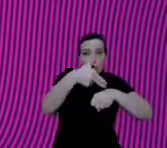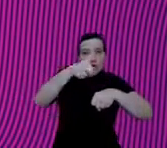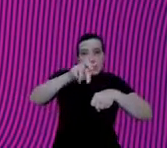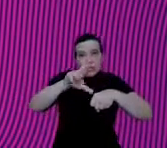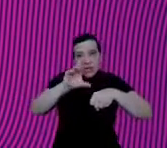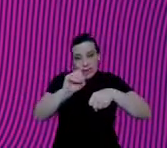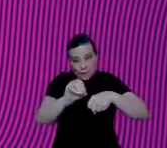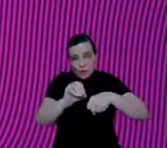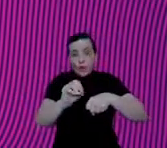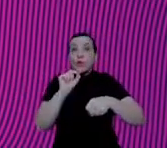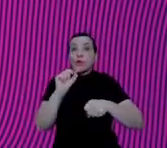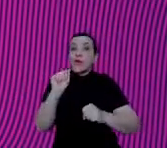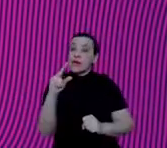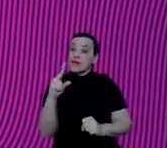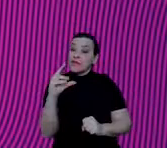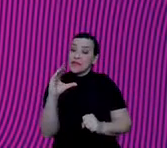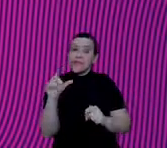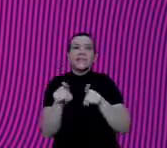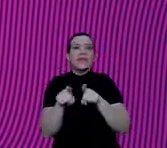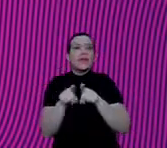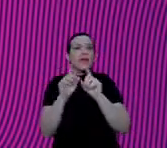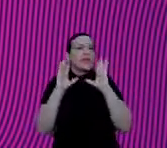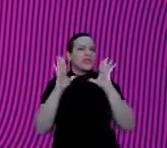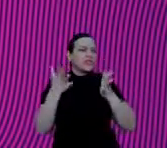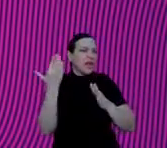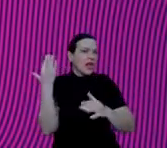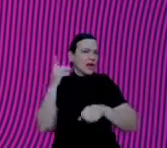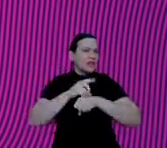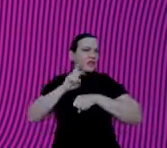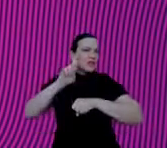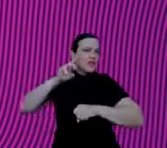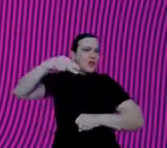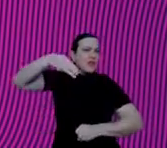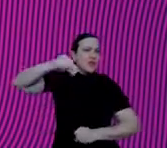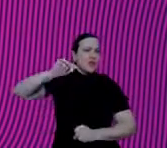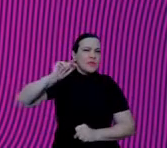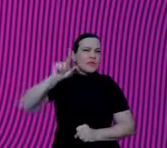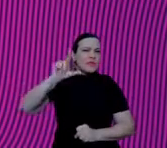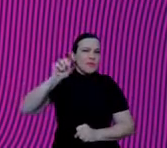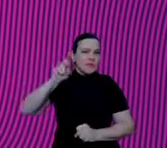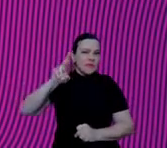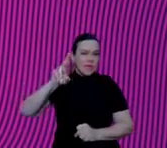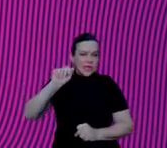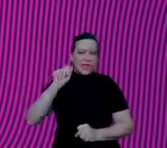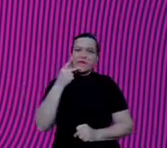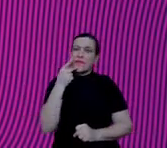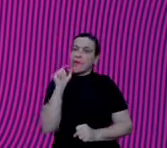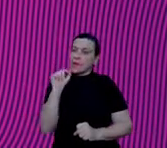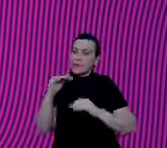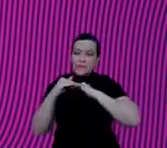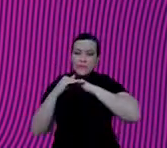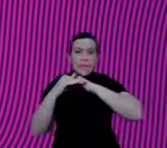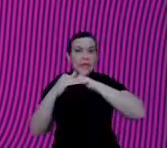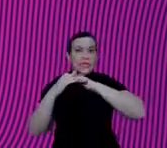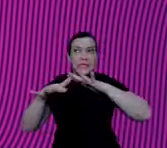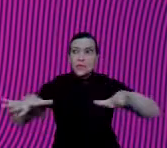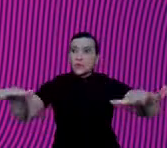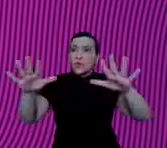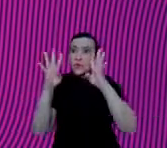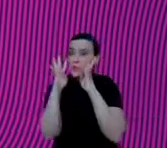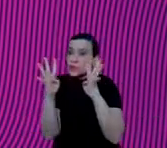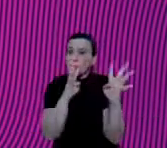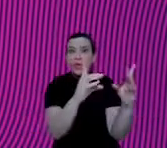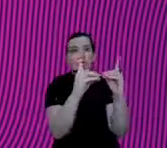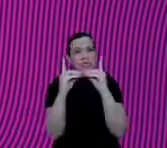como o Dr. Migliore falou muitas vezes agora, ter uma padronização de conduta. E como a gente conseguiu isso? Através de muito